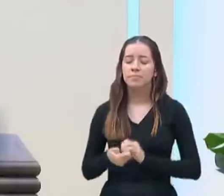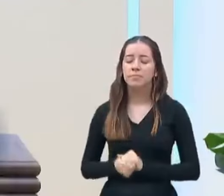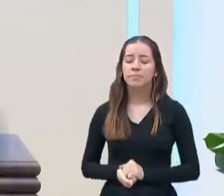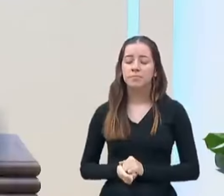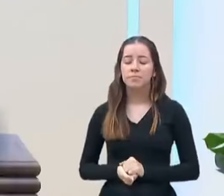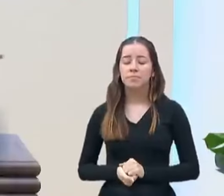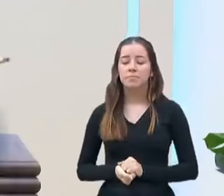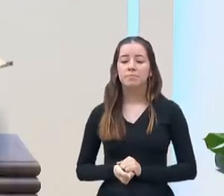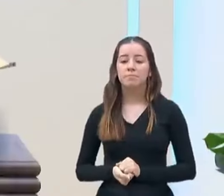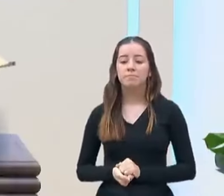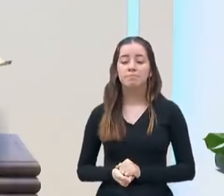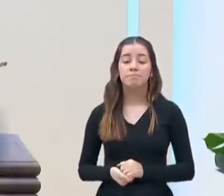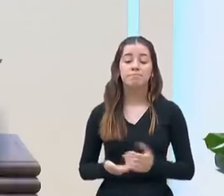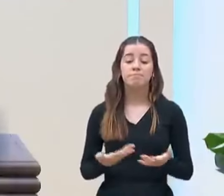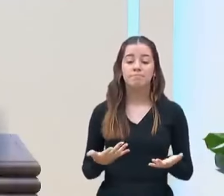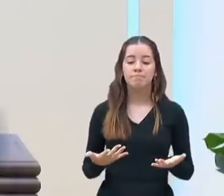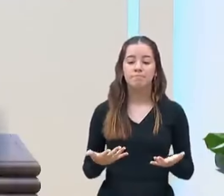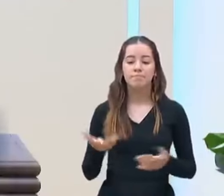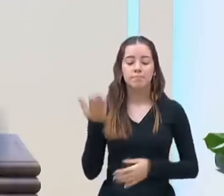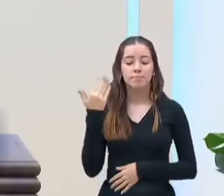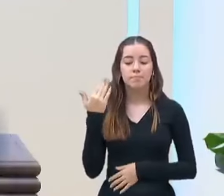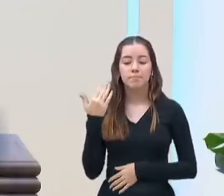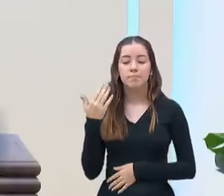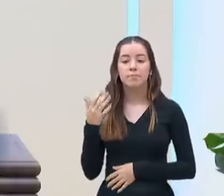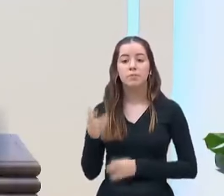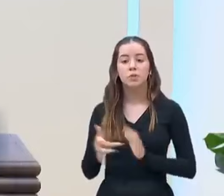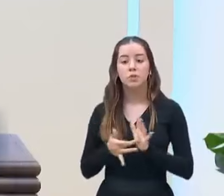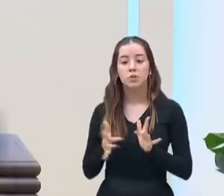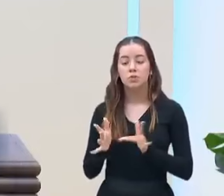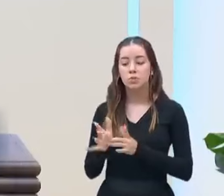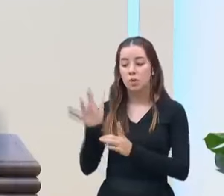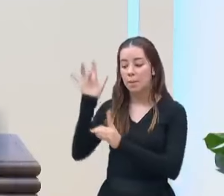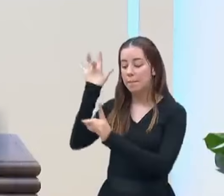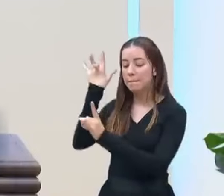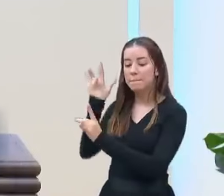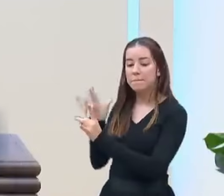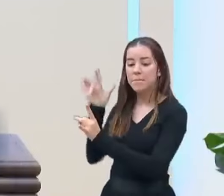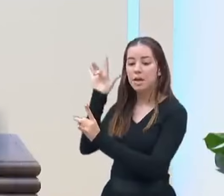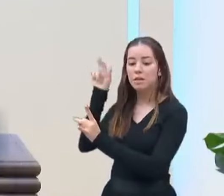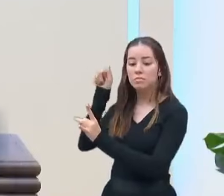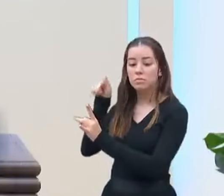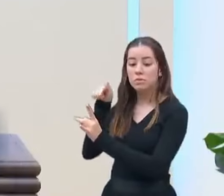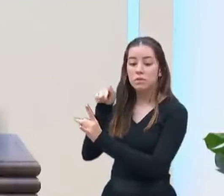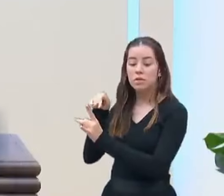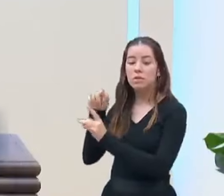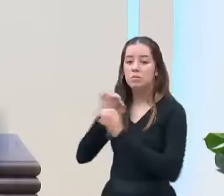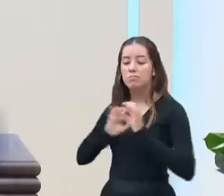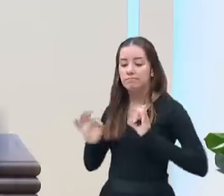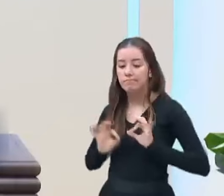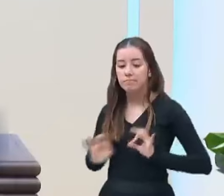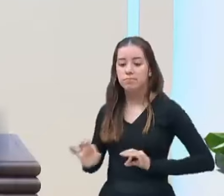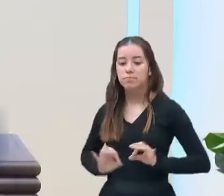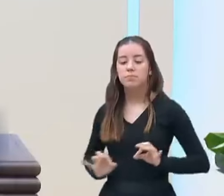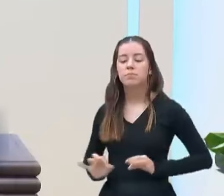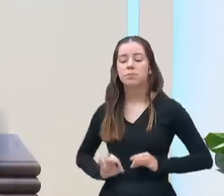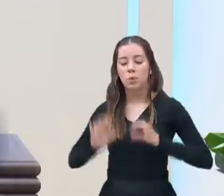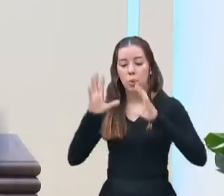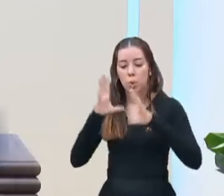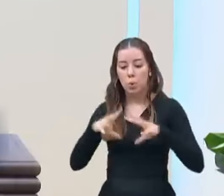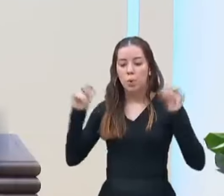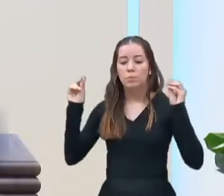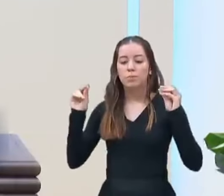Jesus foi tocar naquele leproso. Glória a Deus. Tocou e ele